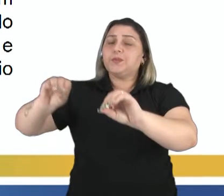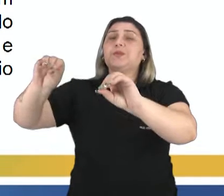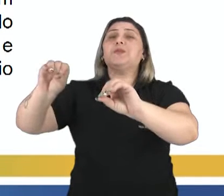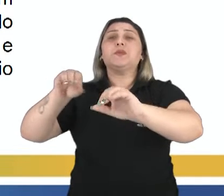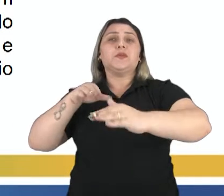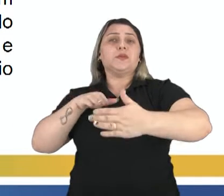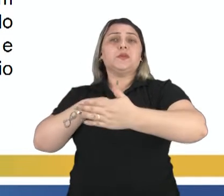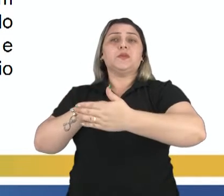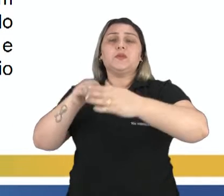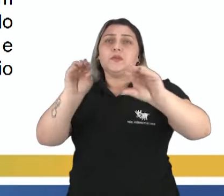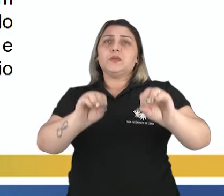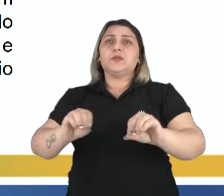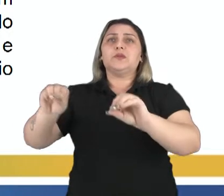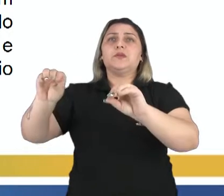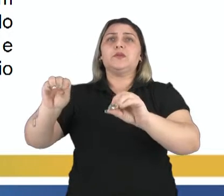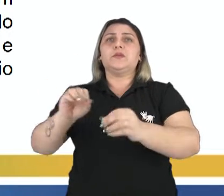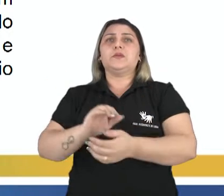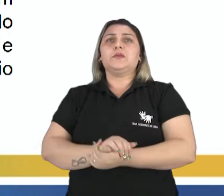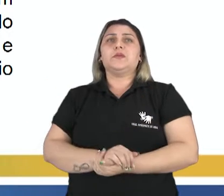limitares